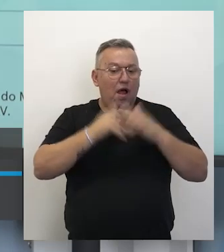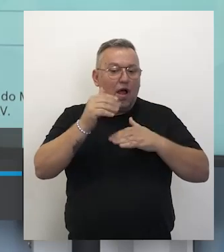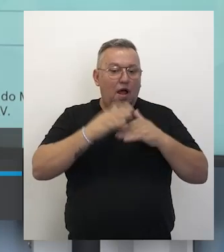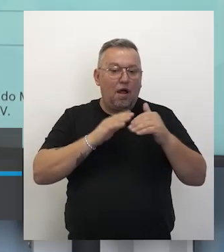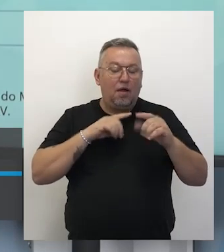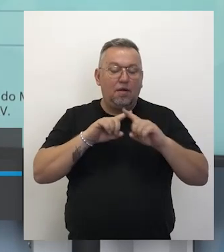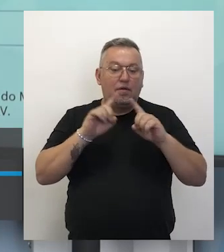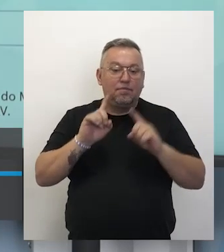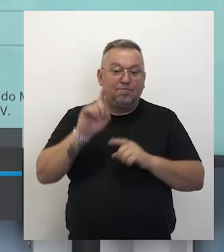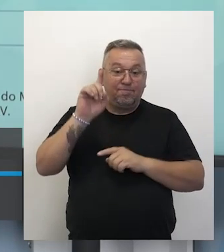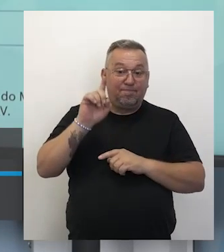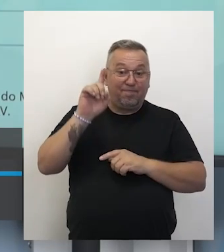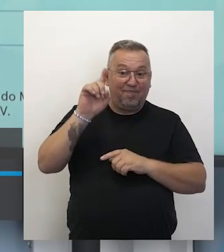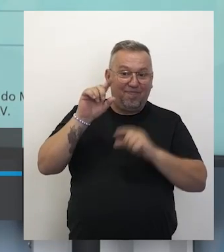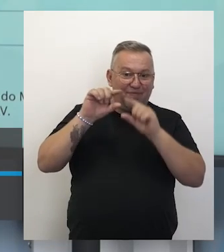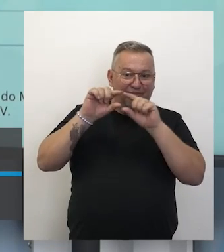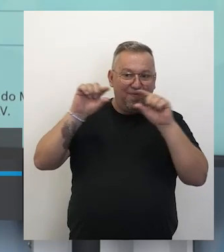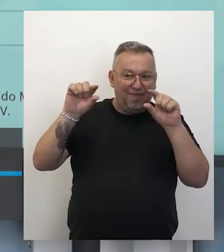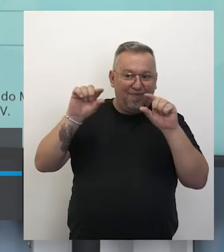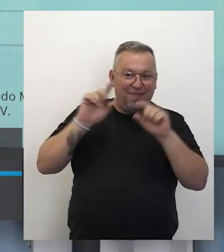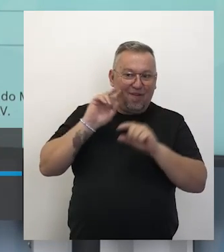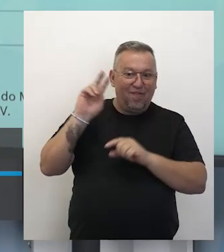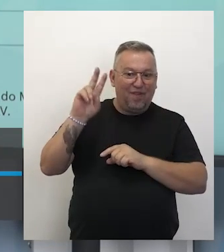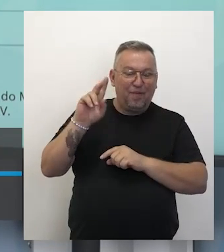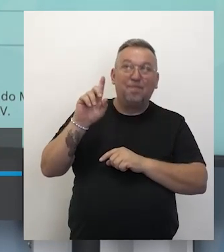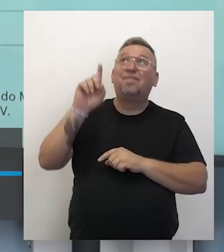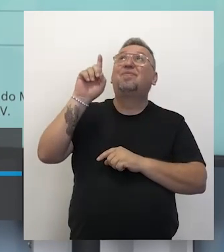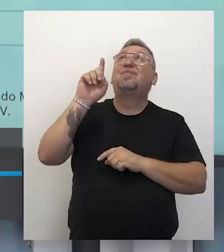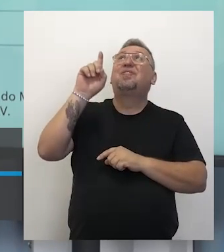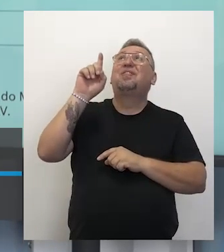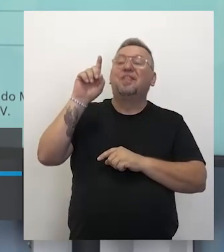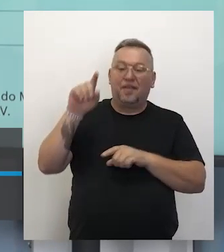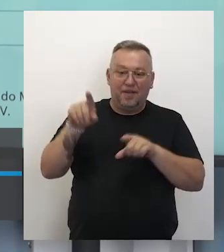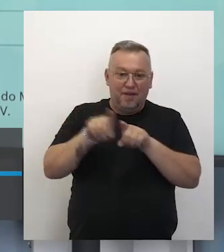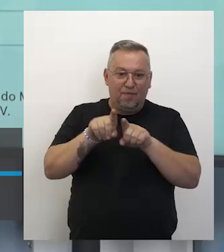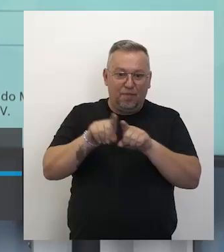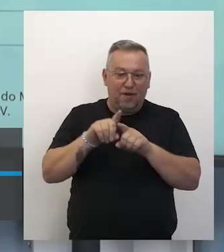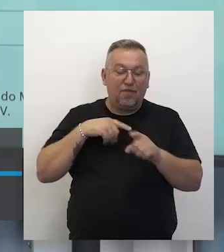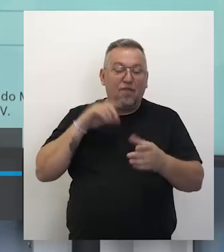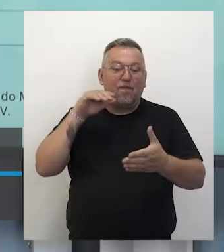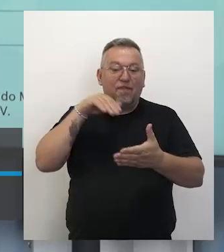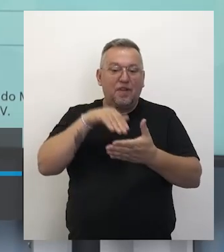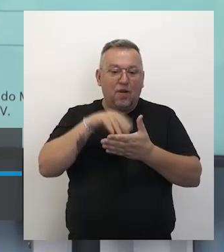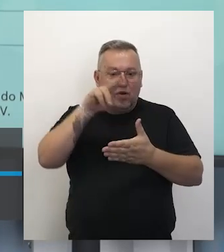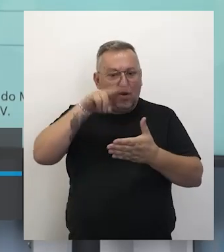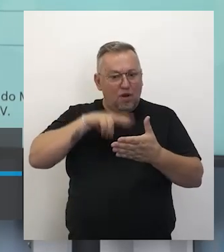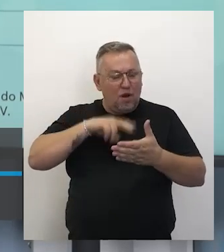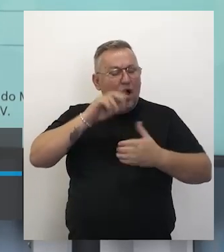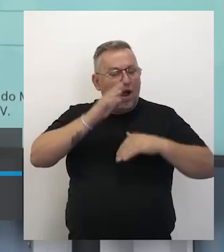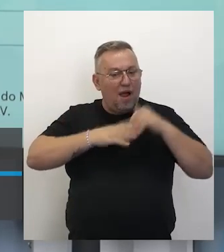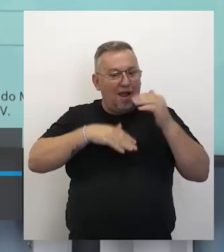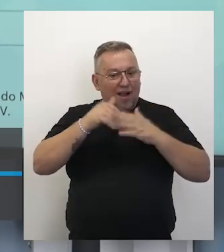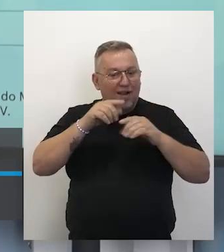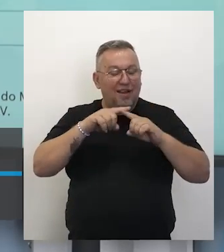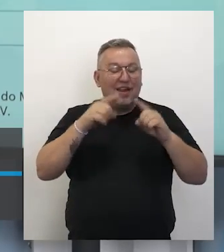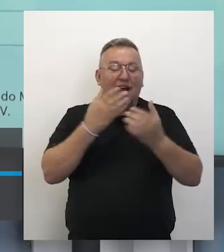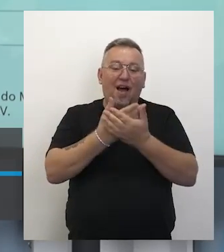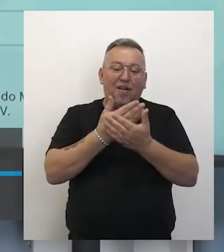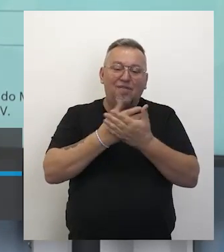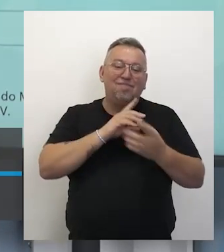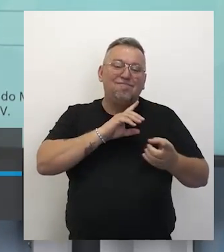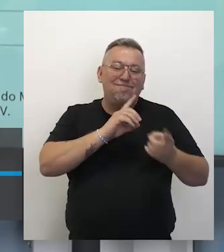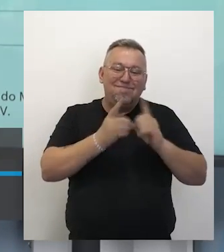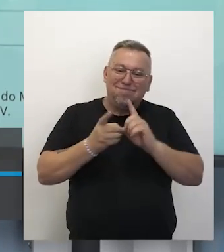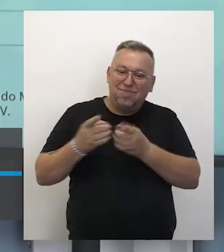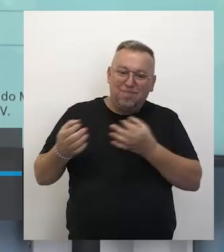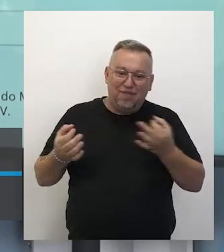na parte superior da tela. E ao final da aula eu faço a leitura da habilidade, assim a gente deixar ela um pouco mais dinâmica. Então já vamos